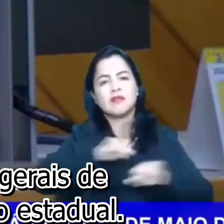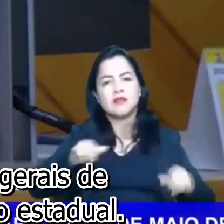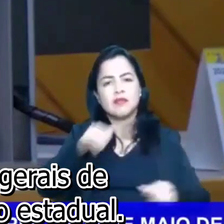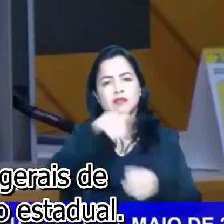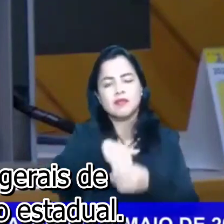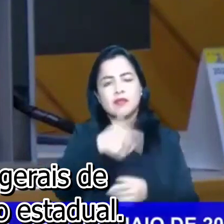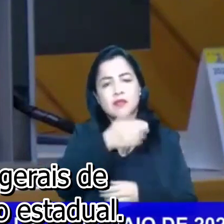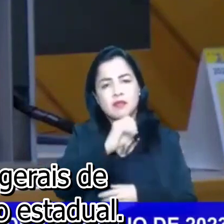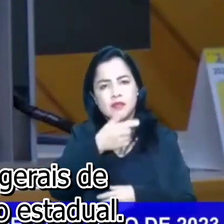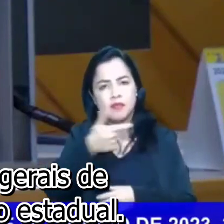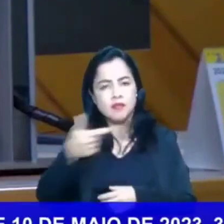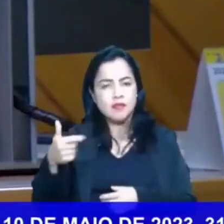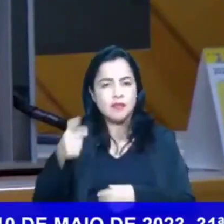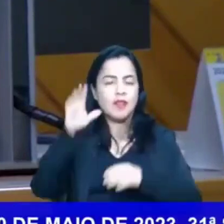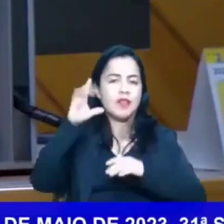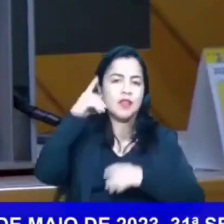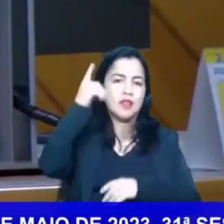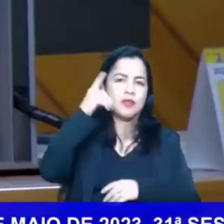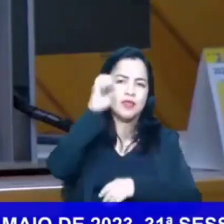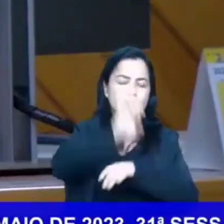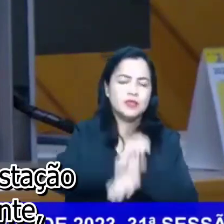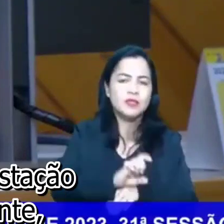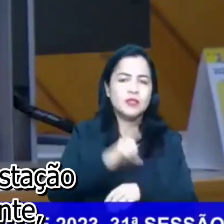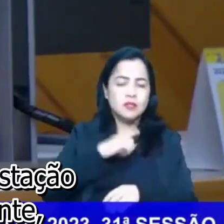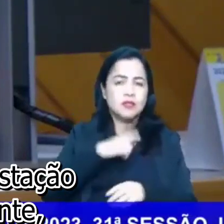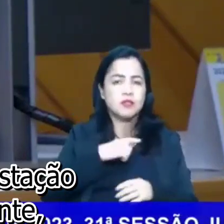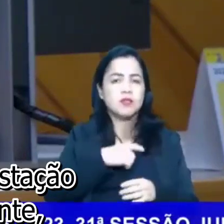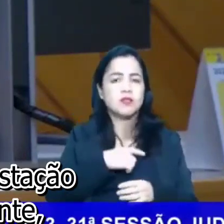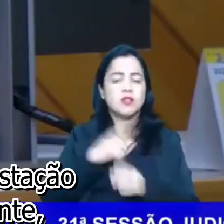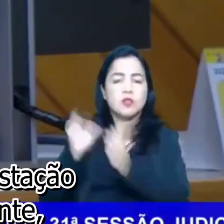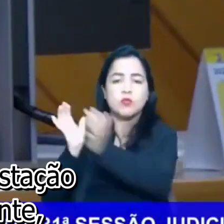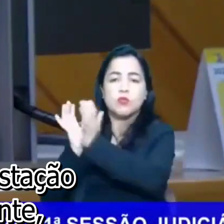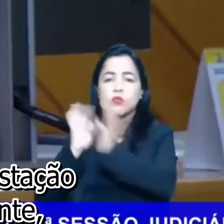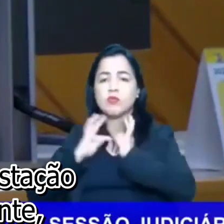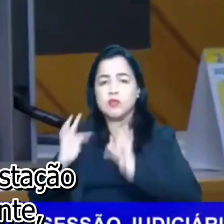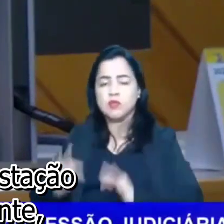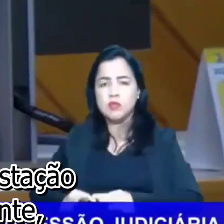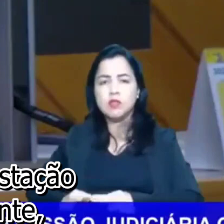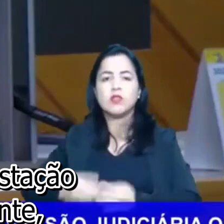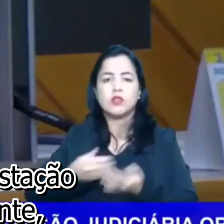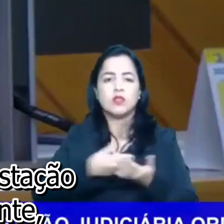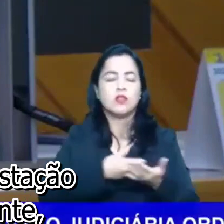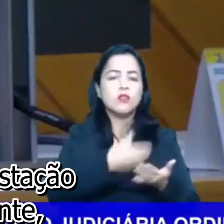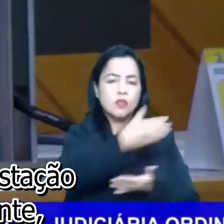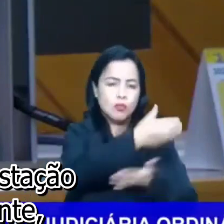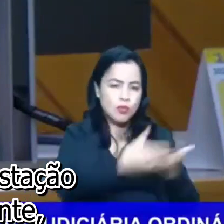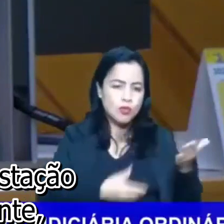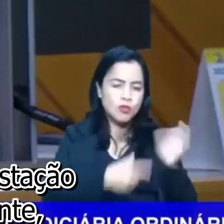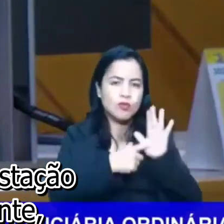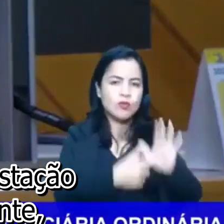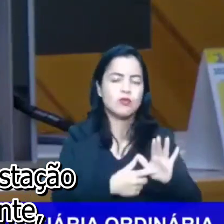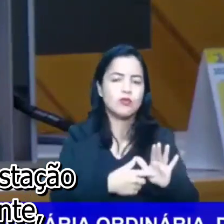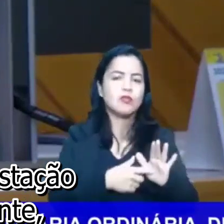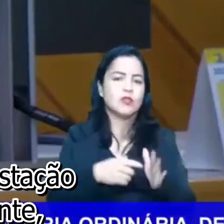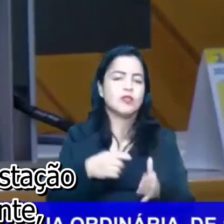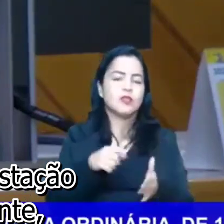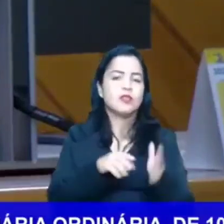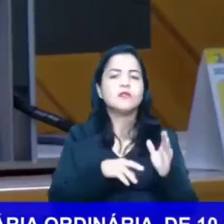deputado estadual. Conforme o parecer da unidade técnica, a prestação de contas foi apresentada